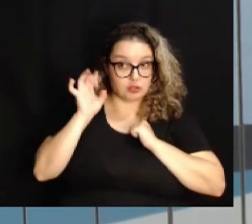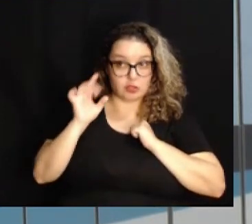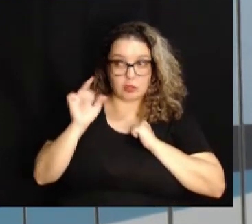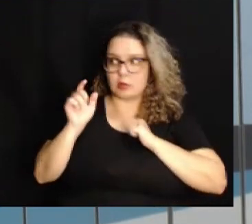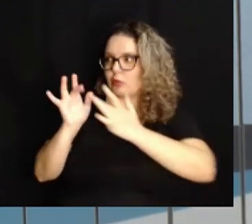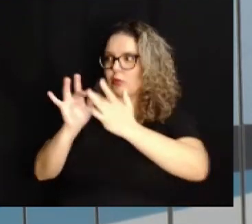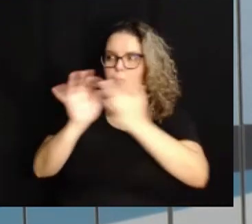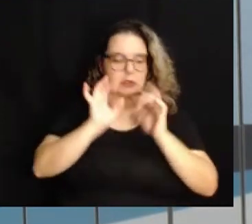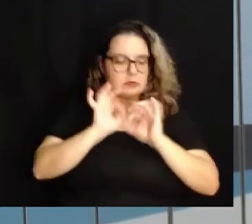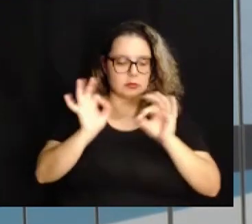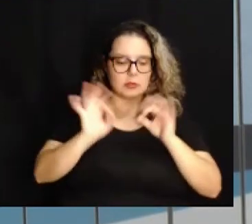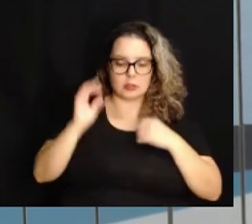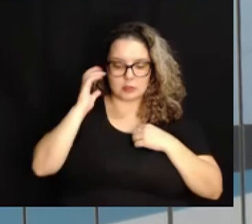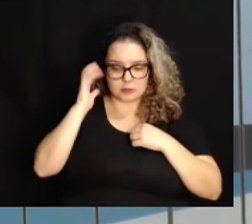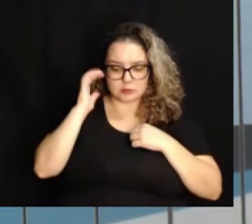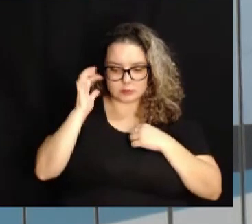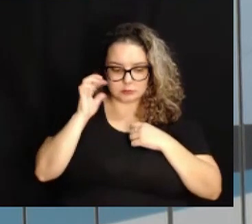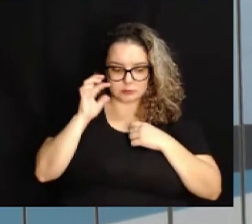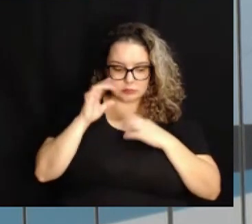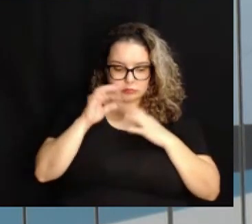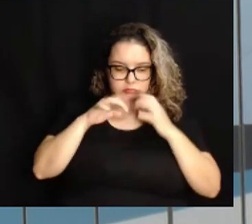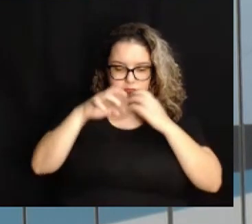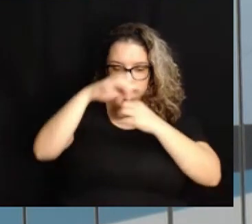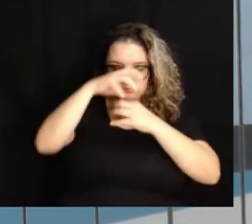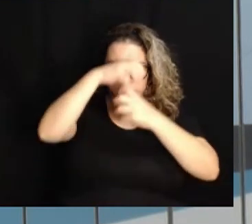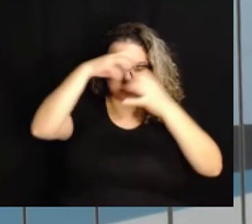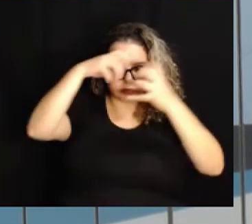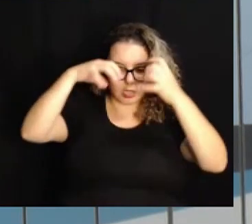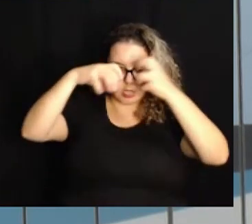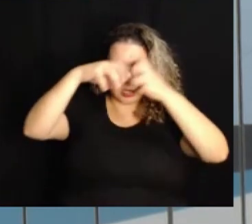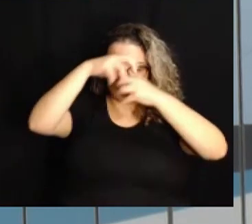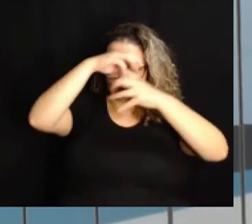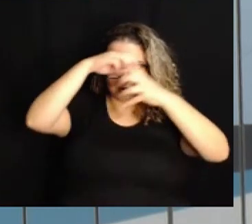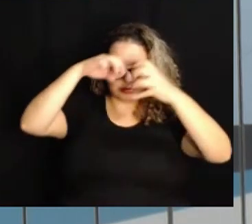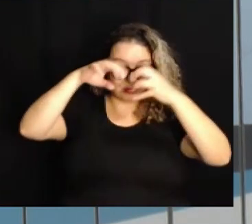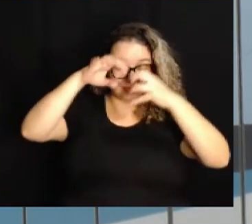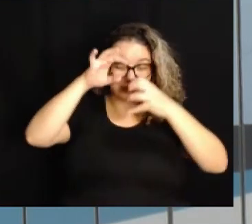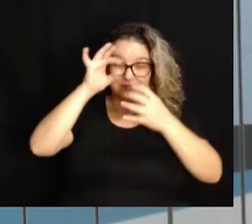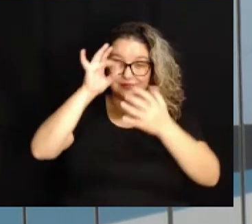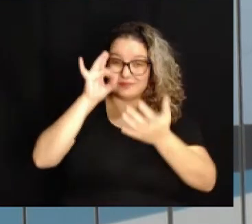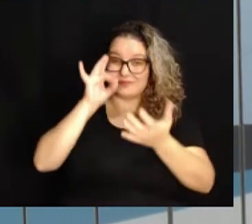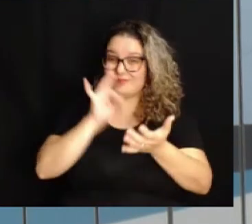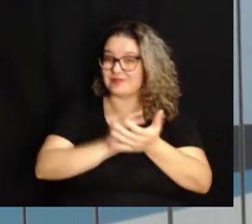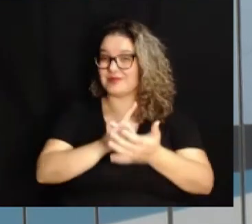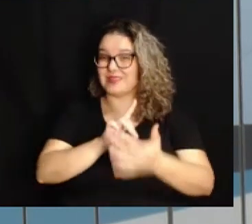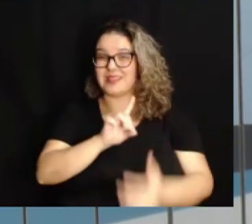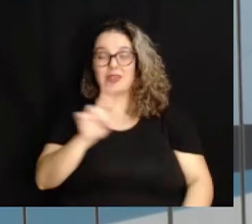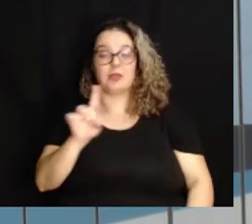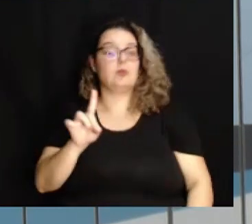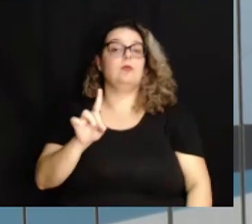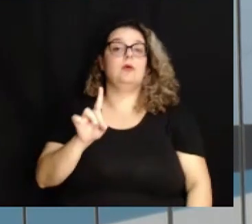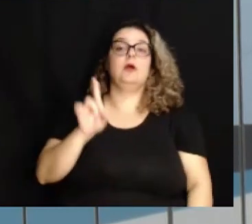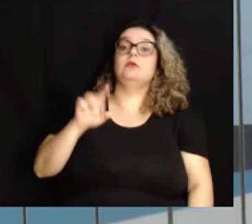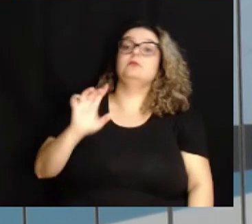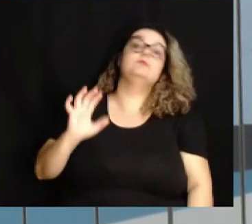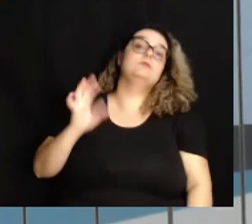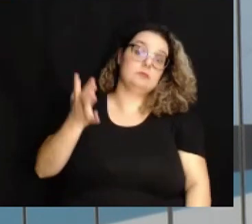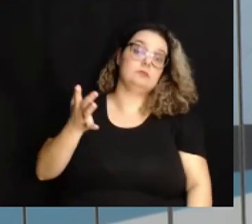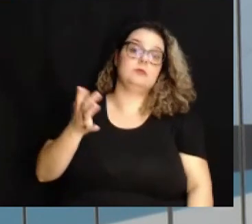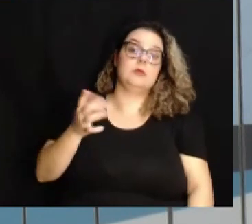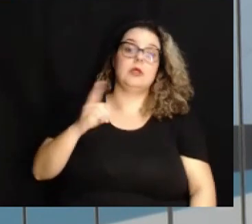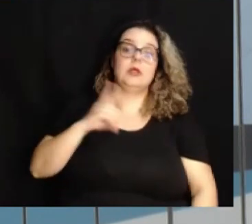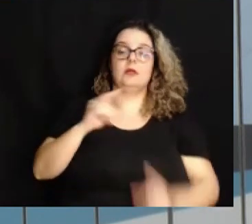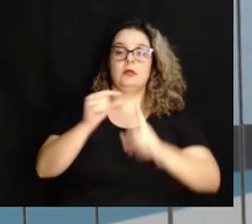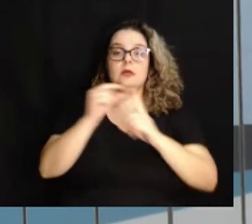com outros, e aquilo eu vou vivendo uma realidade que talvez não seja de fato o que está acontecendo. Inclusive tem uma frase do Sêneca que ele